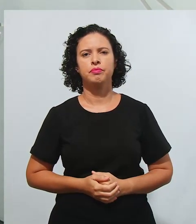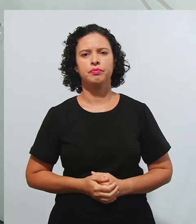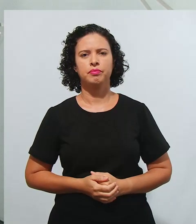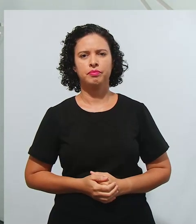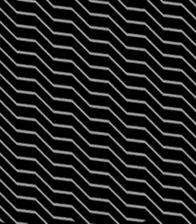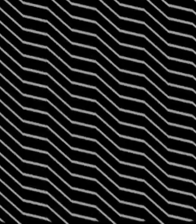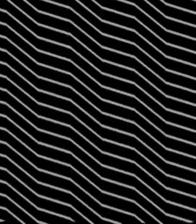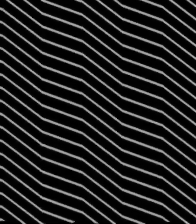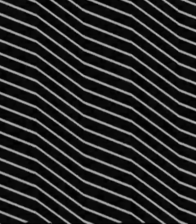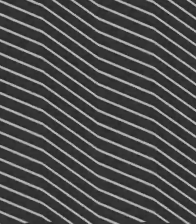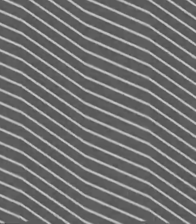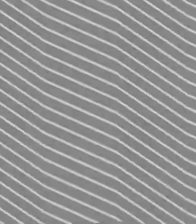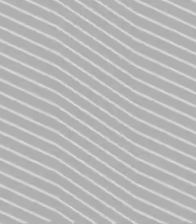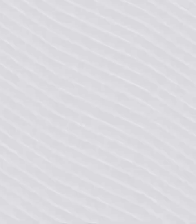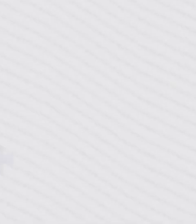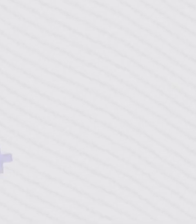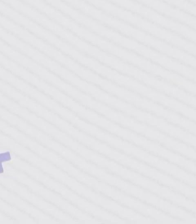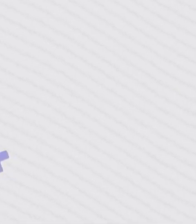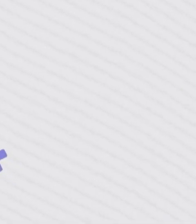breve!